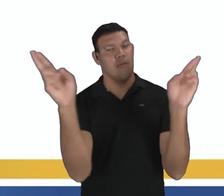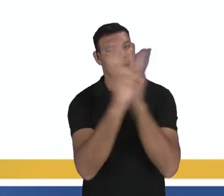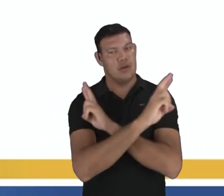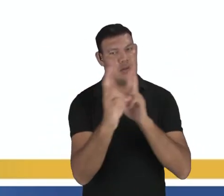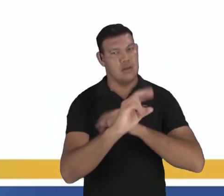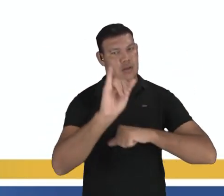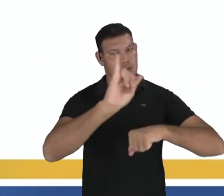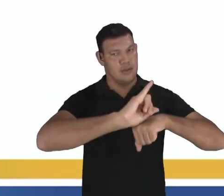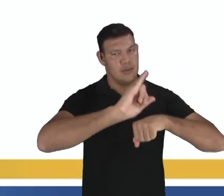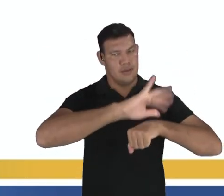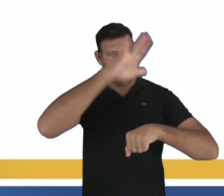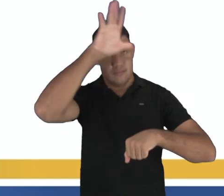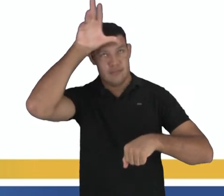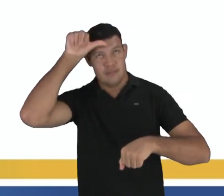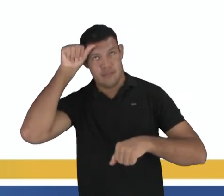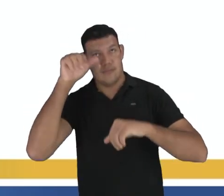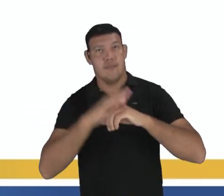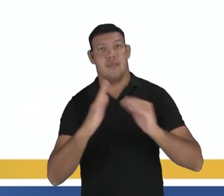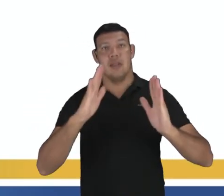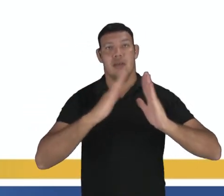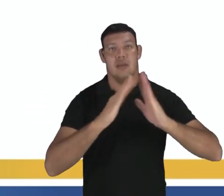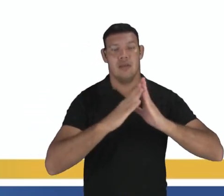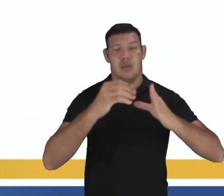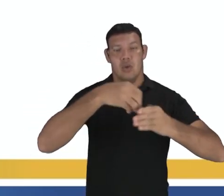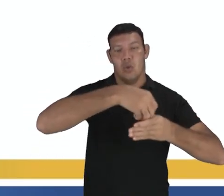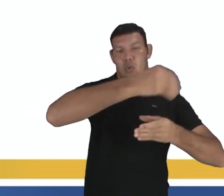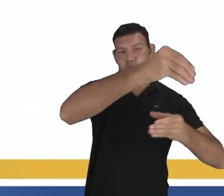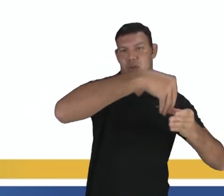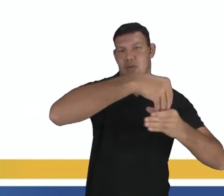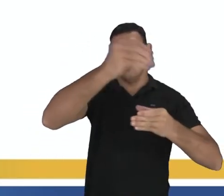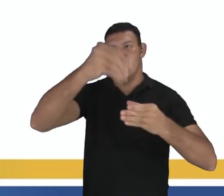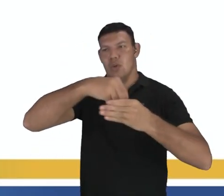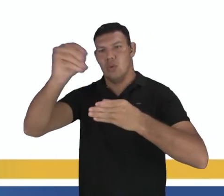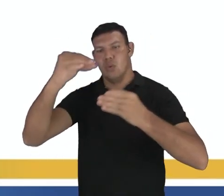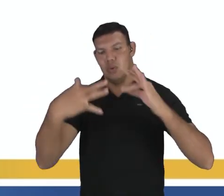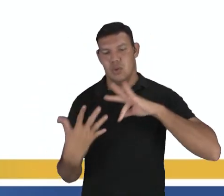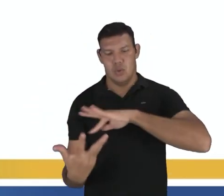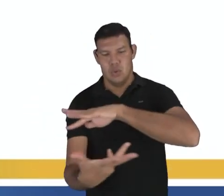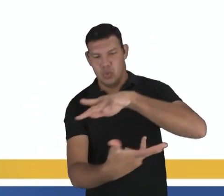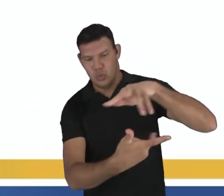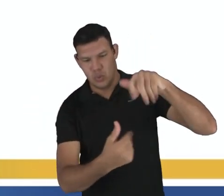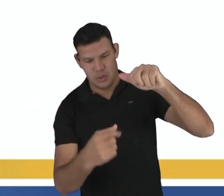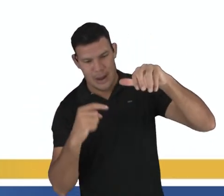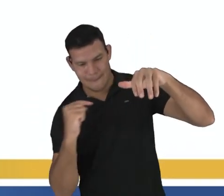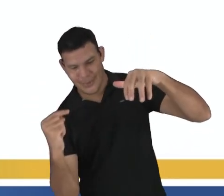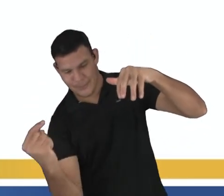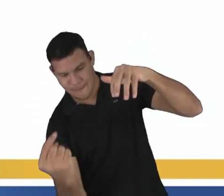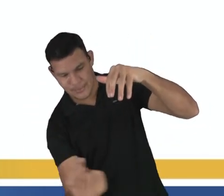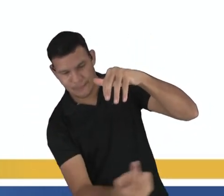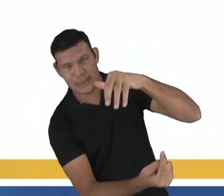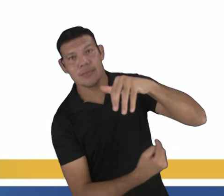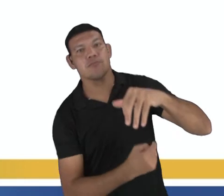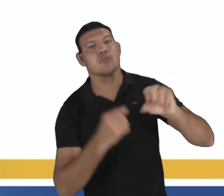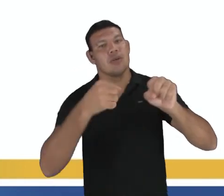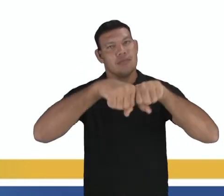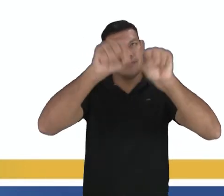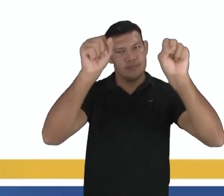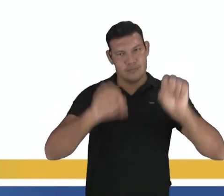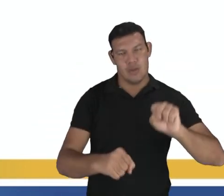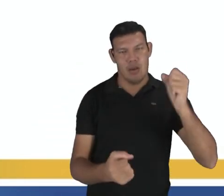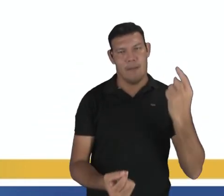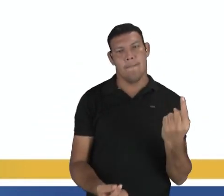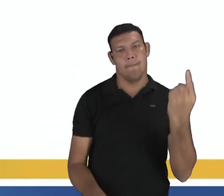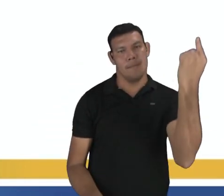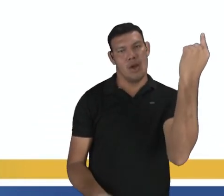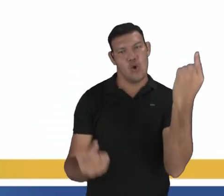que eram as casas que exportavam essa produção para todo o mundo. Então a gente tem esse sistema, né, e depois volta, as